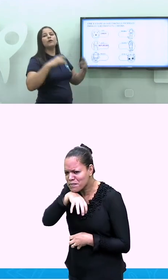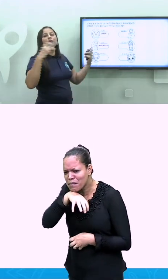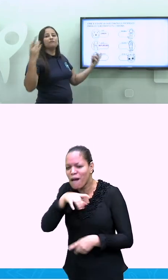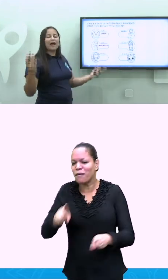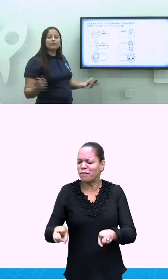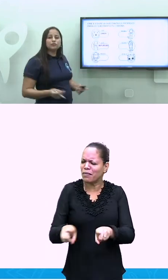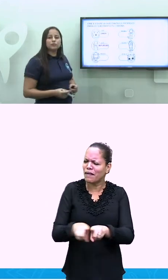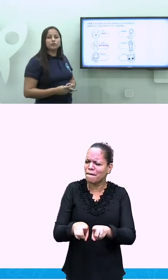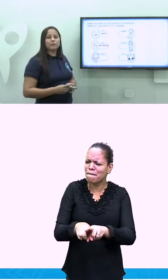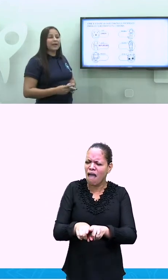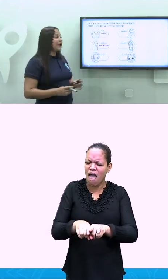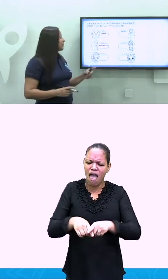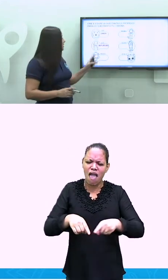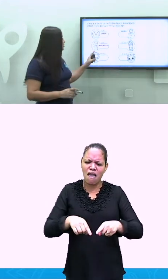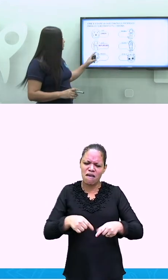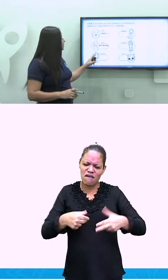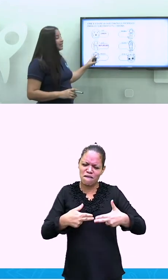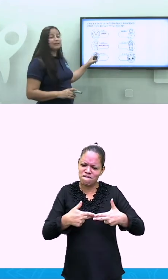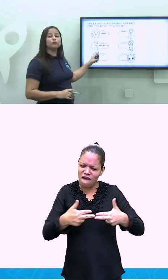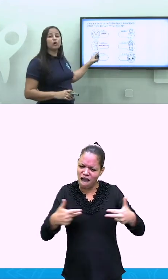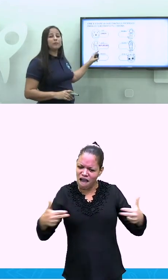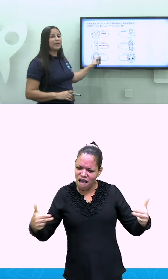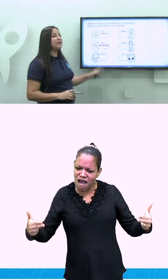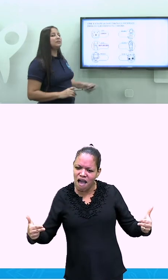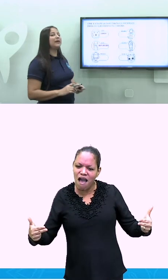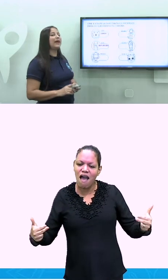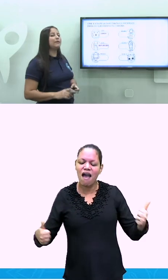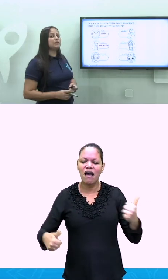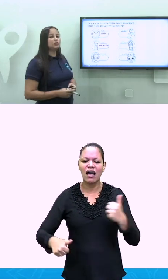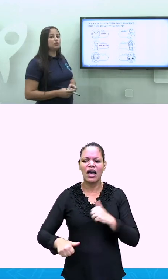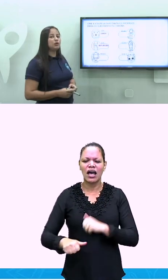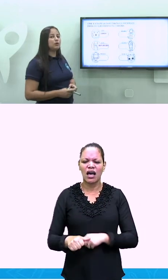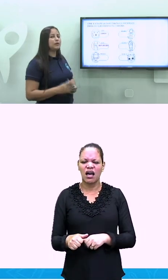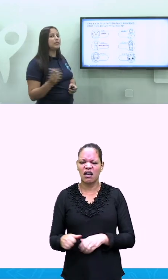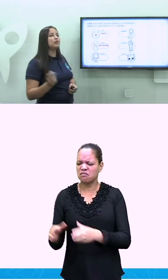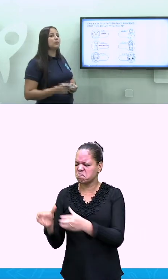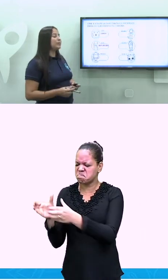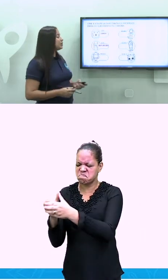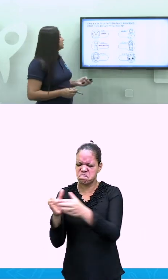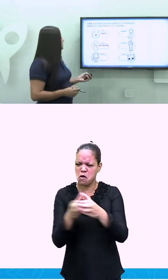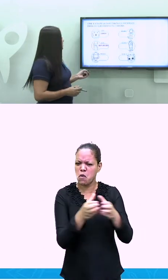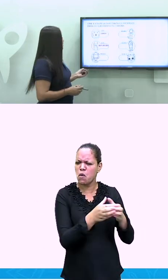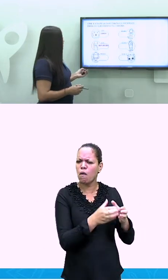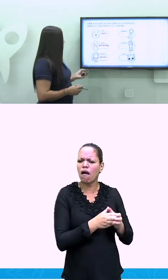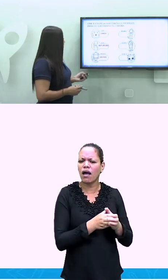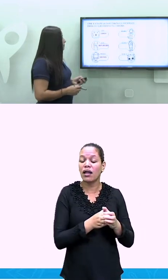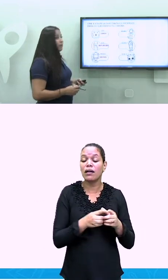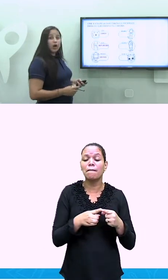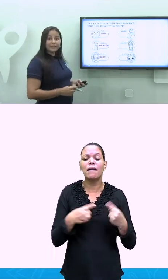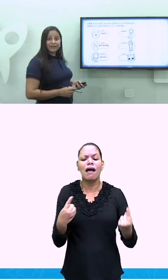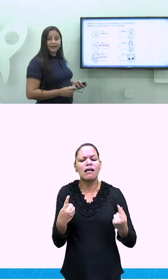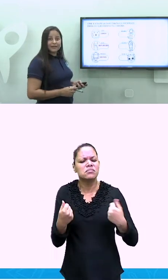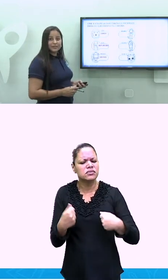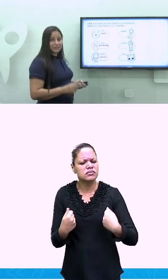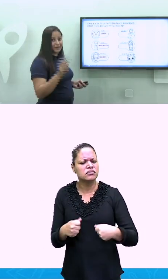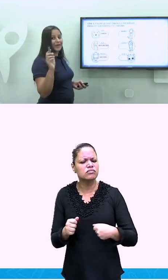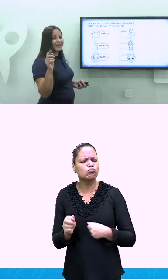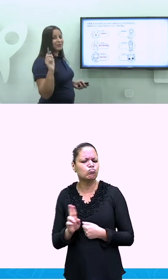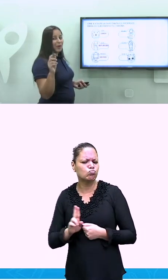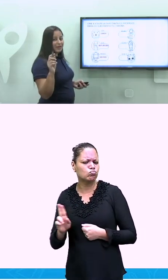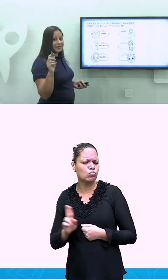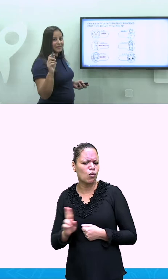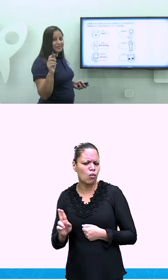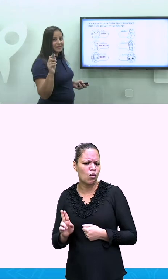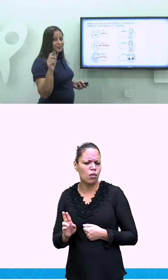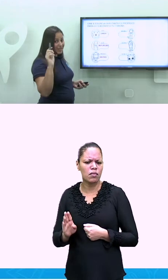macaco, vários tipos de macaco. Aqui a gente vai estar dando um nome para esse macaco que a gente colocou aqui. Que nome pode ser? Botas. Você